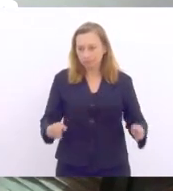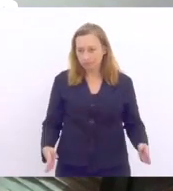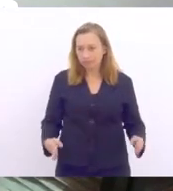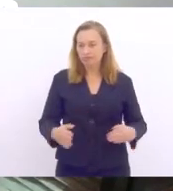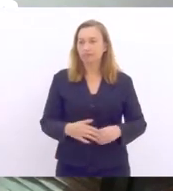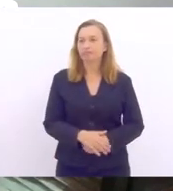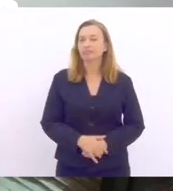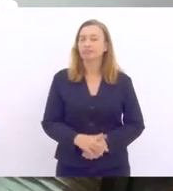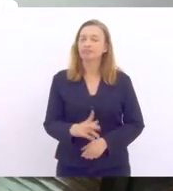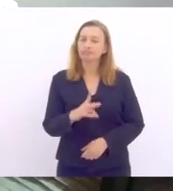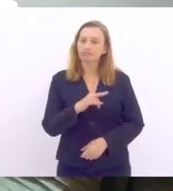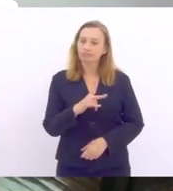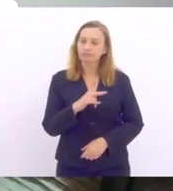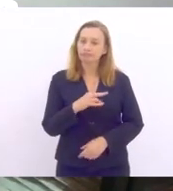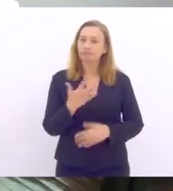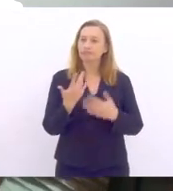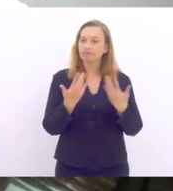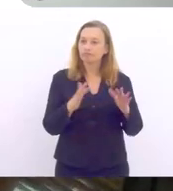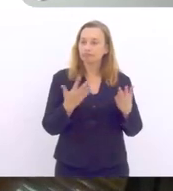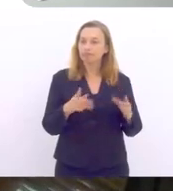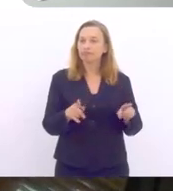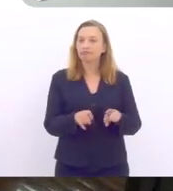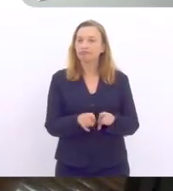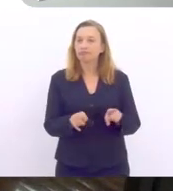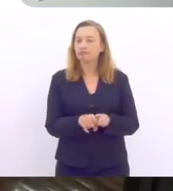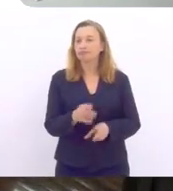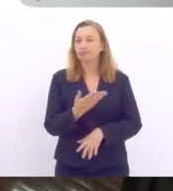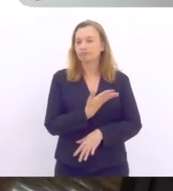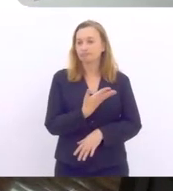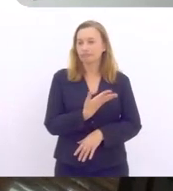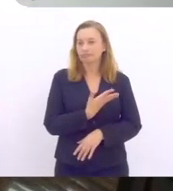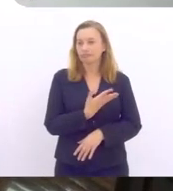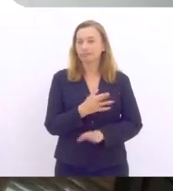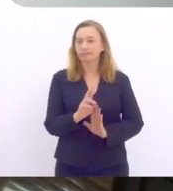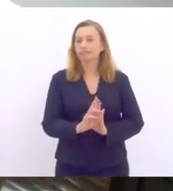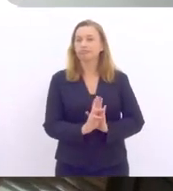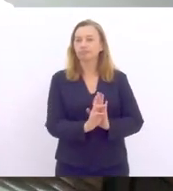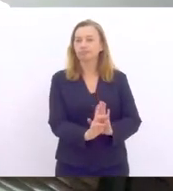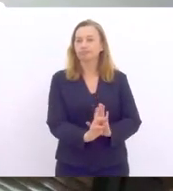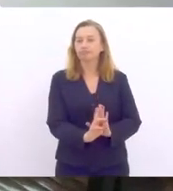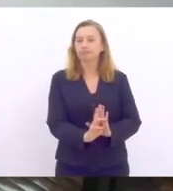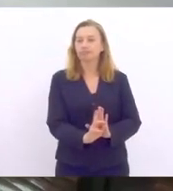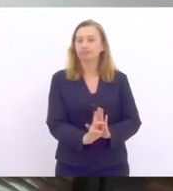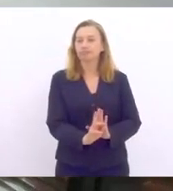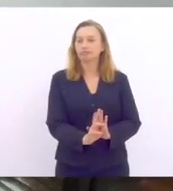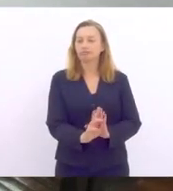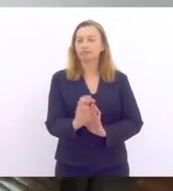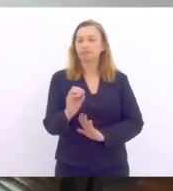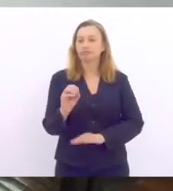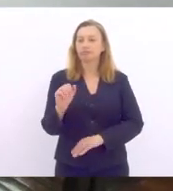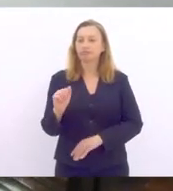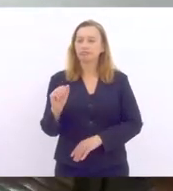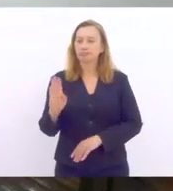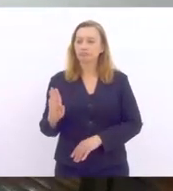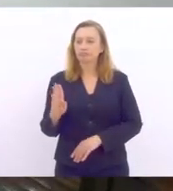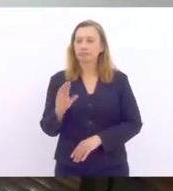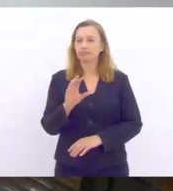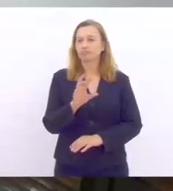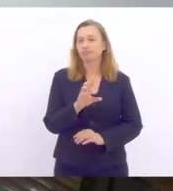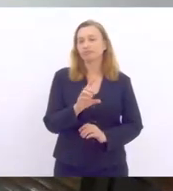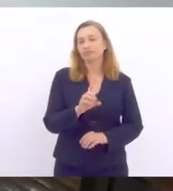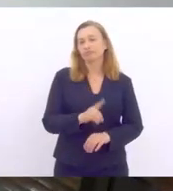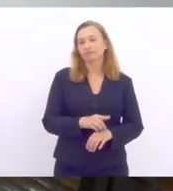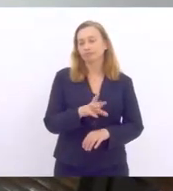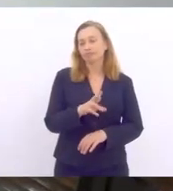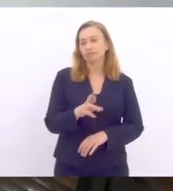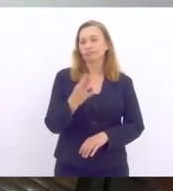Quero particularmente saudar também meu colega representante da OAB, doutor Rodrigo, que